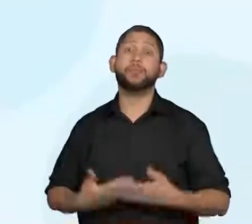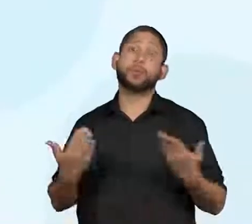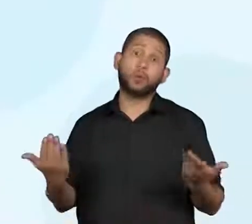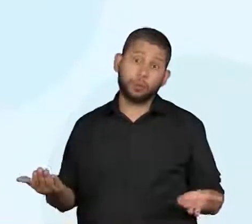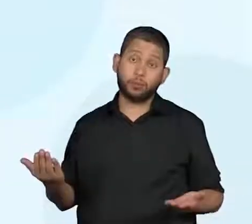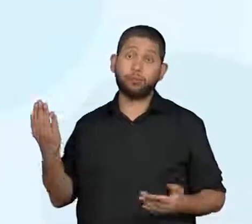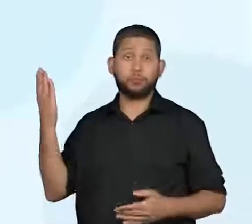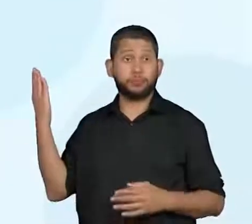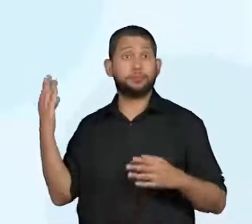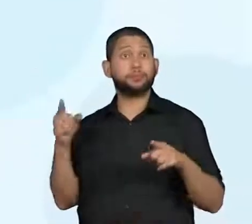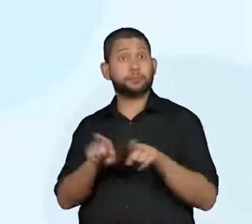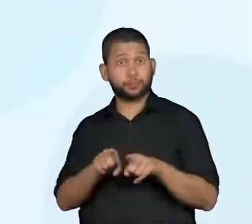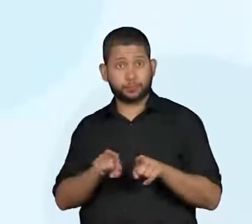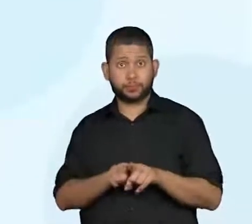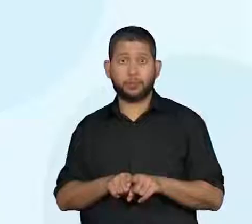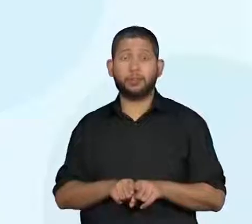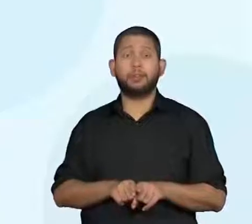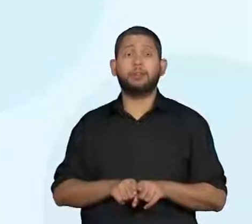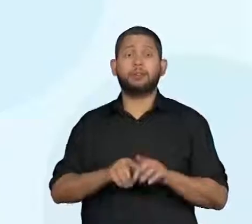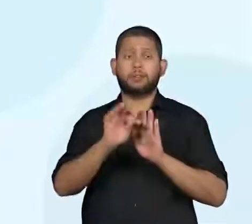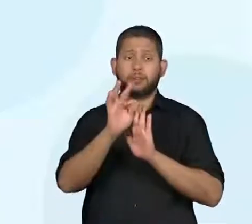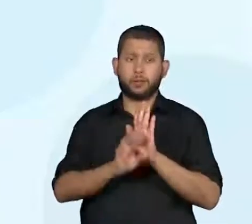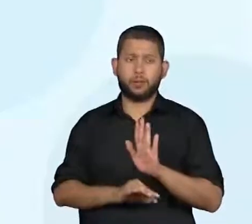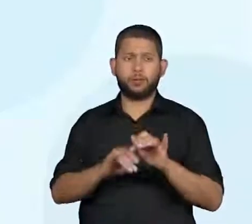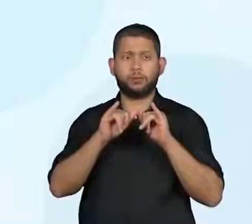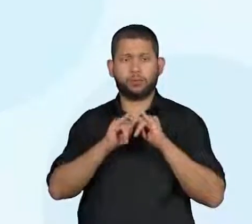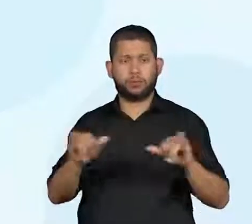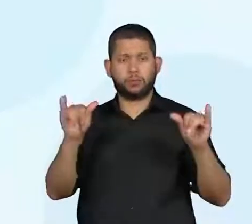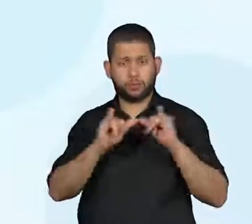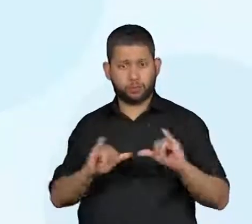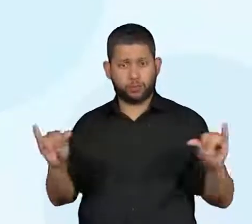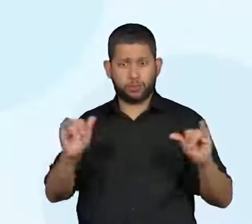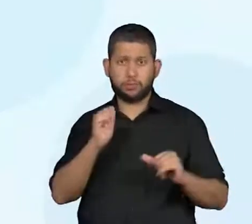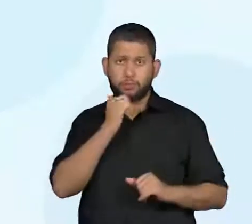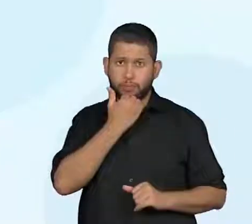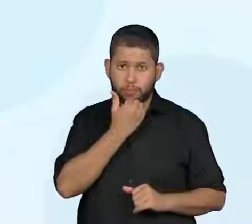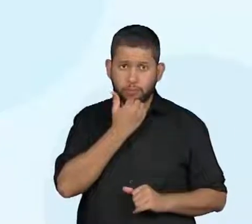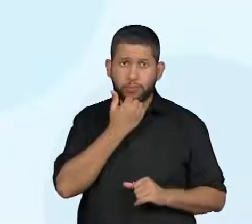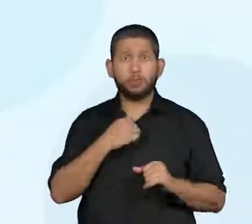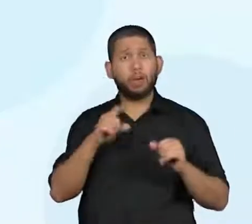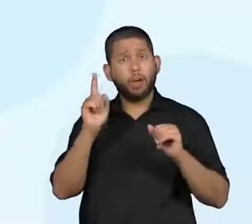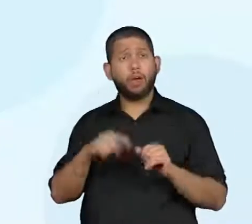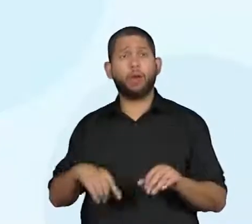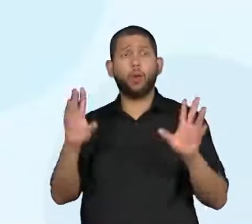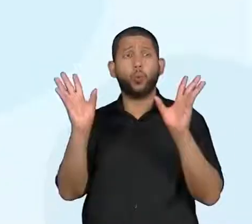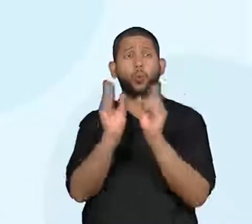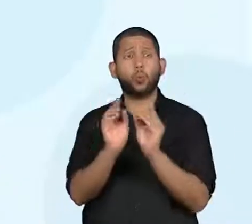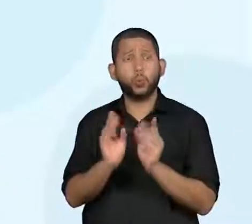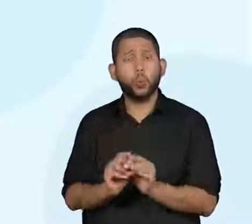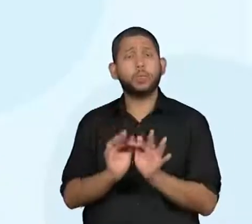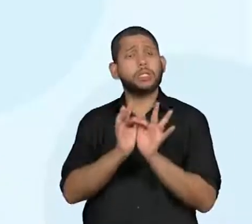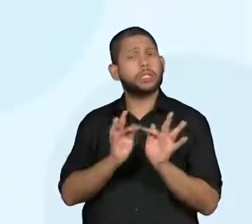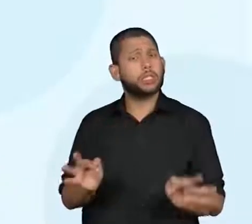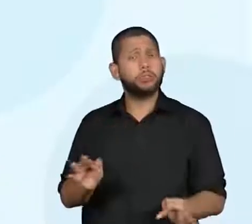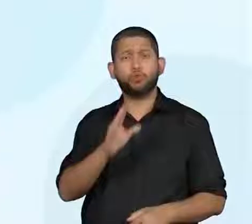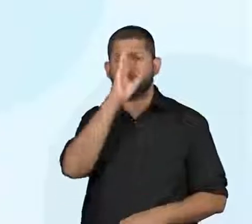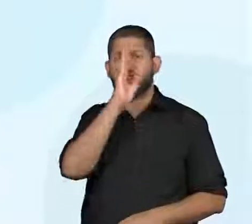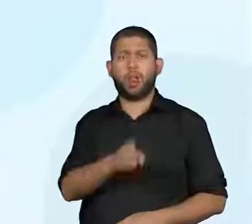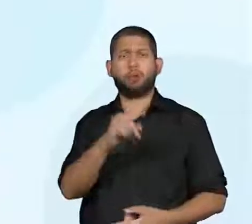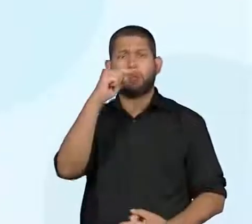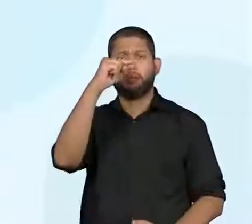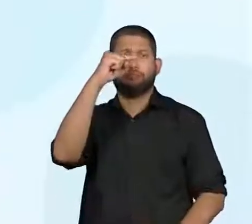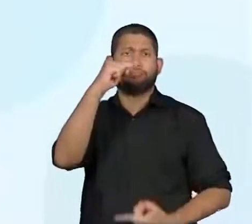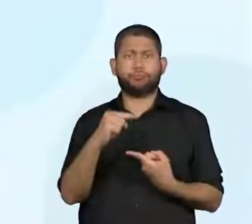Ou, resumindo aqui, escrita resumida de um texto de divulgação científica,